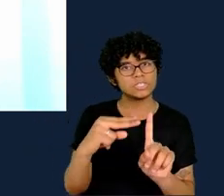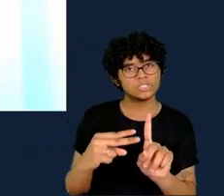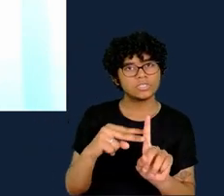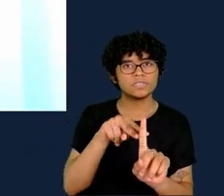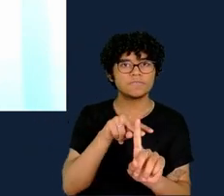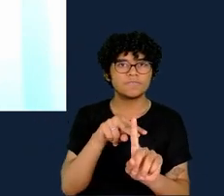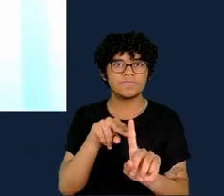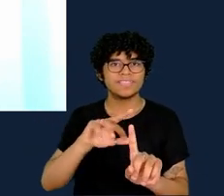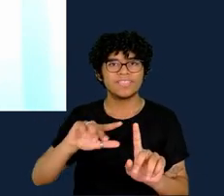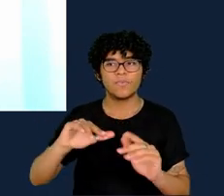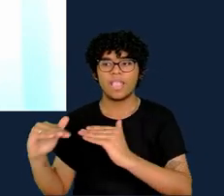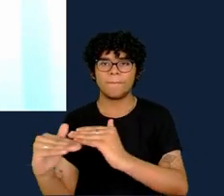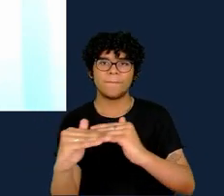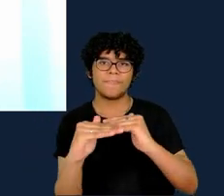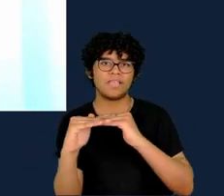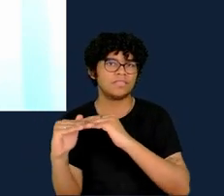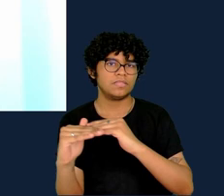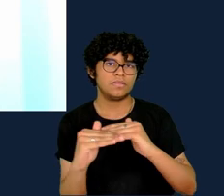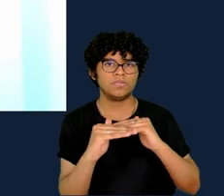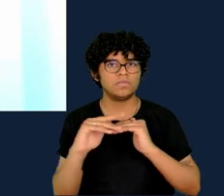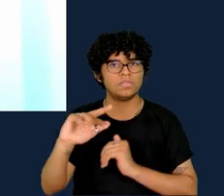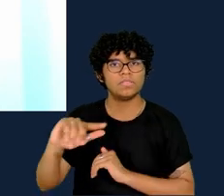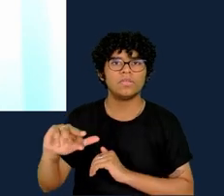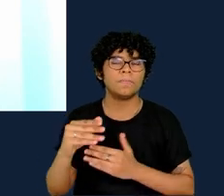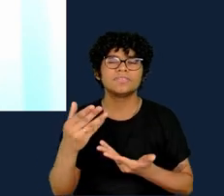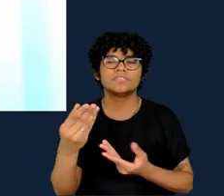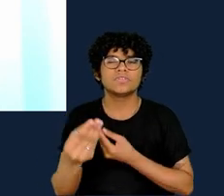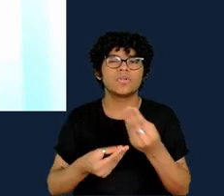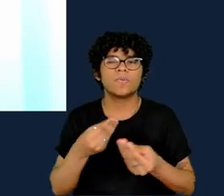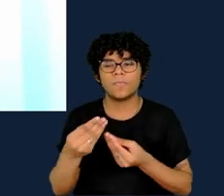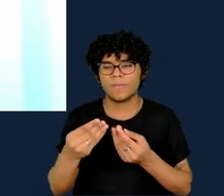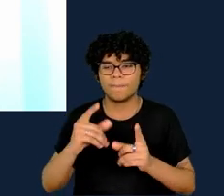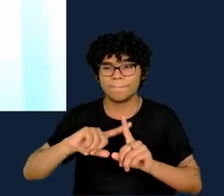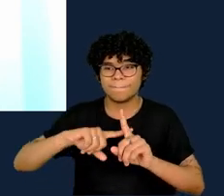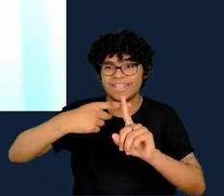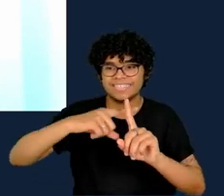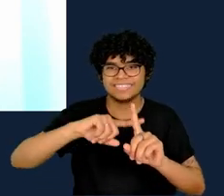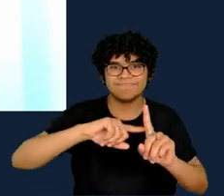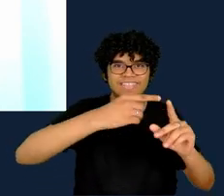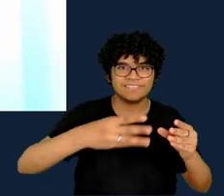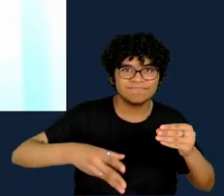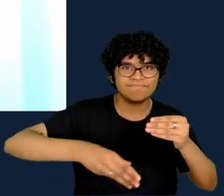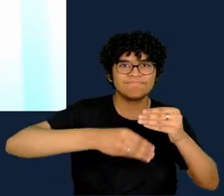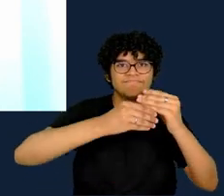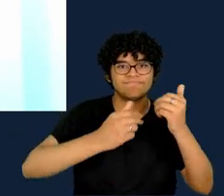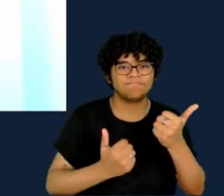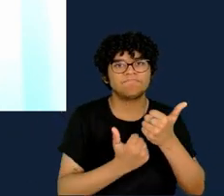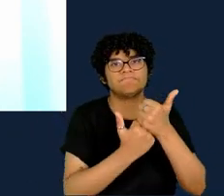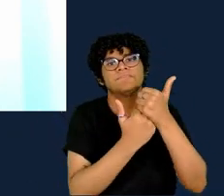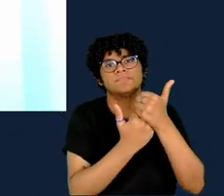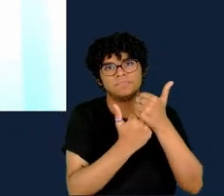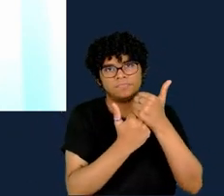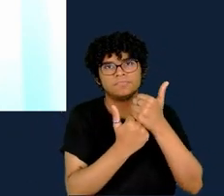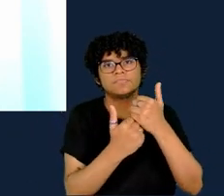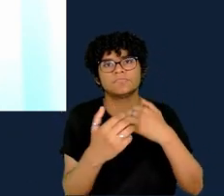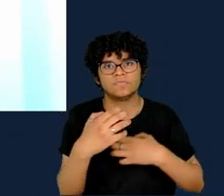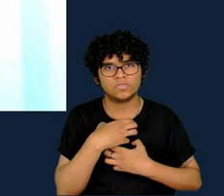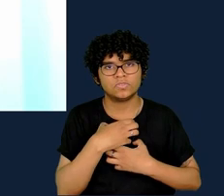da satélite, poderia somar mais a causa de proteger o meio ambiente,